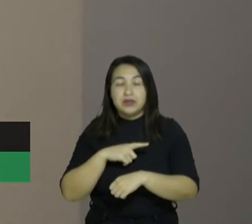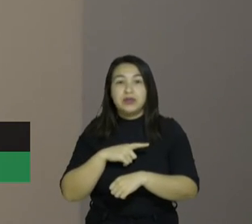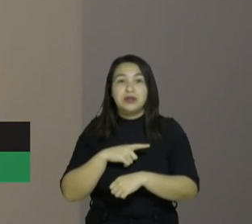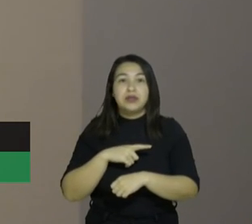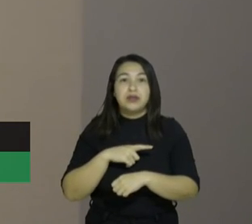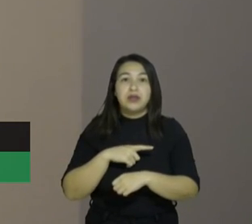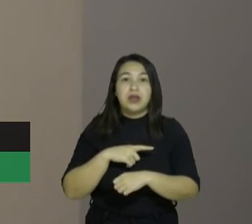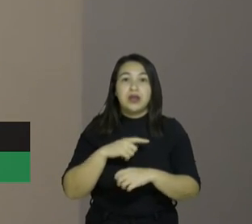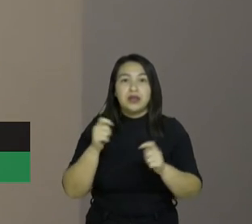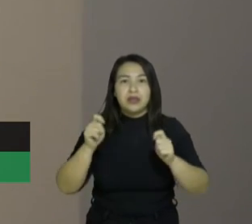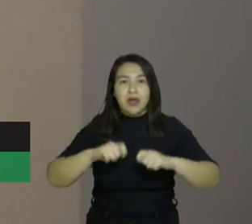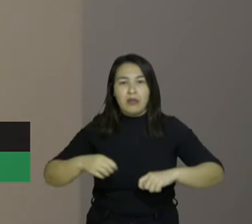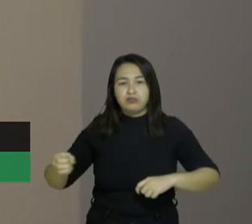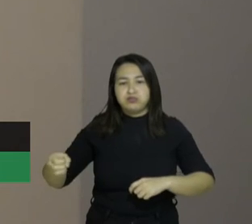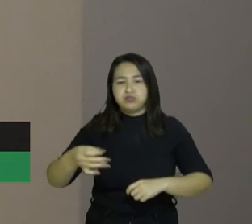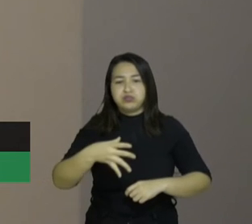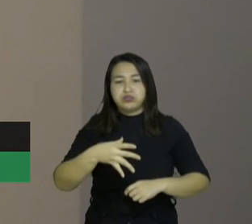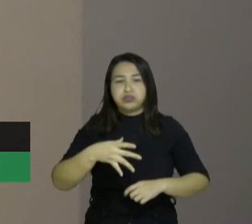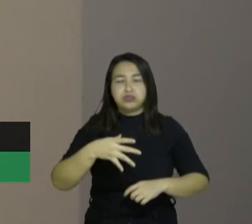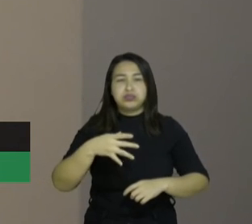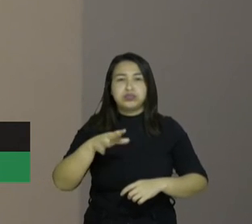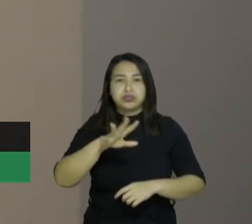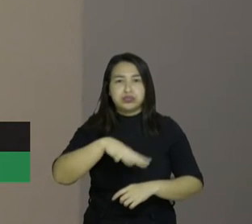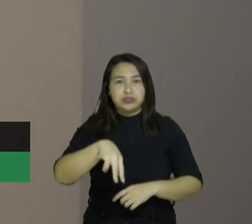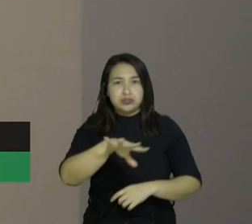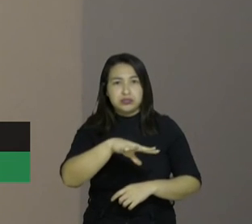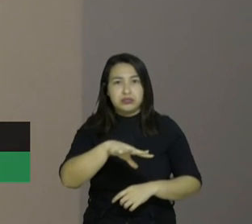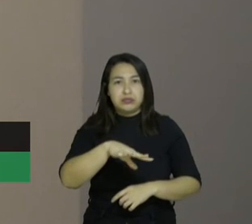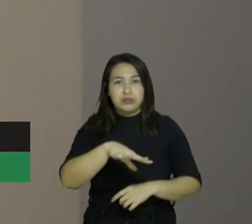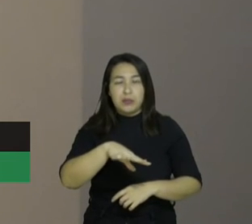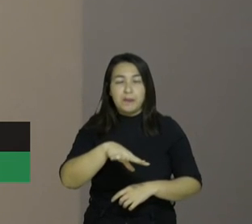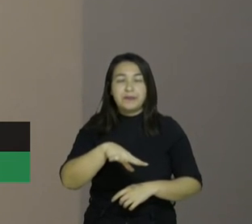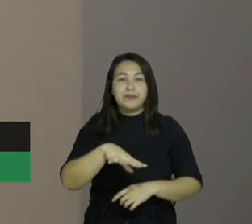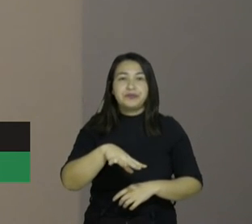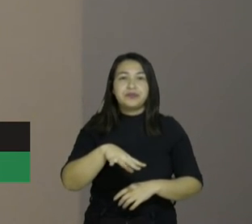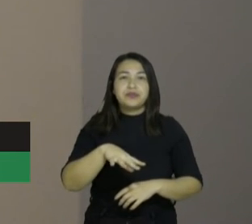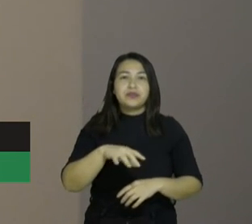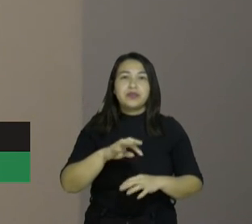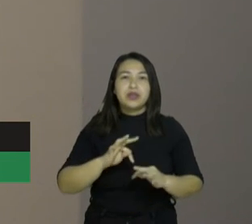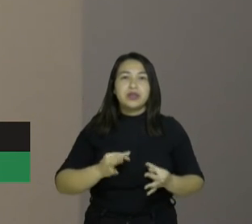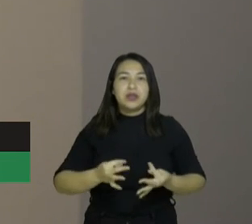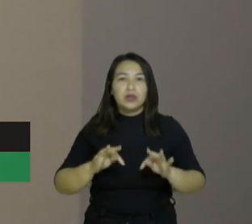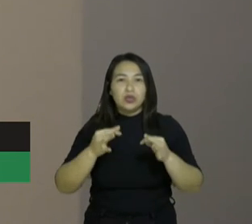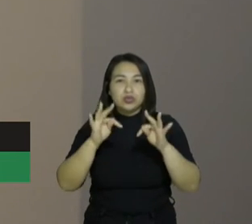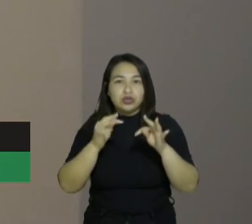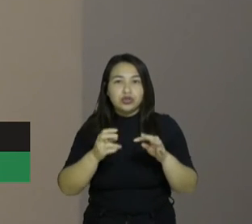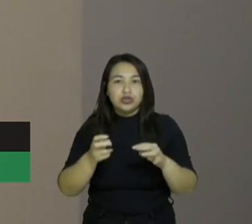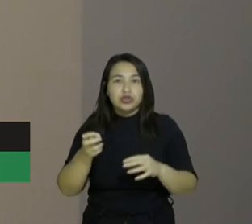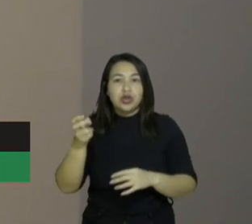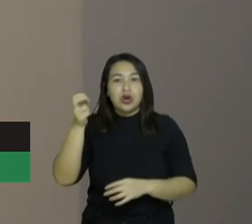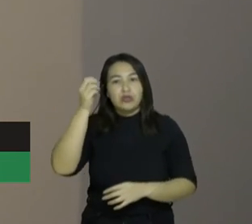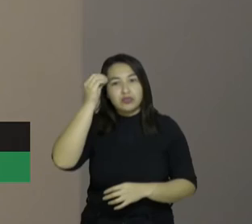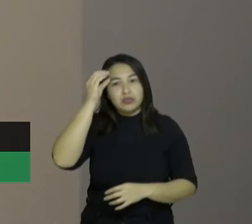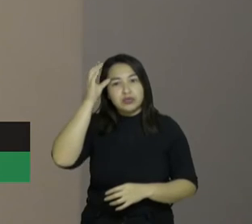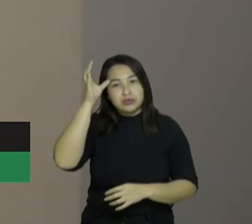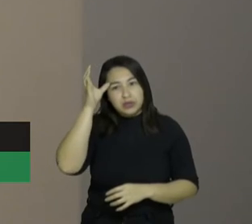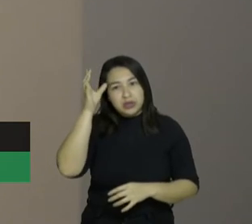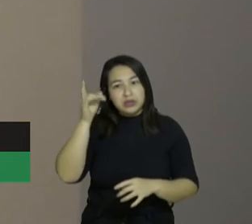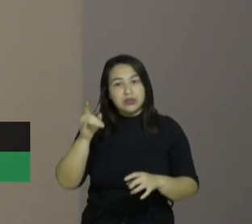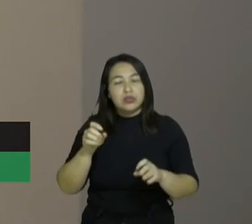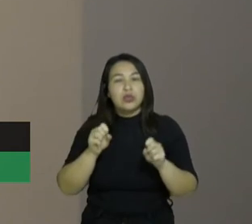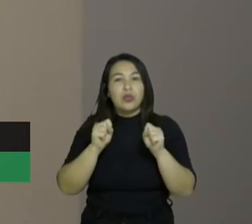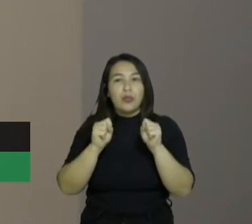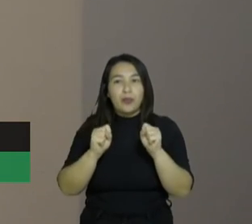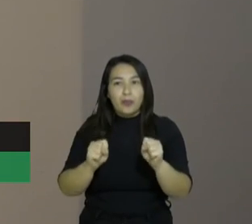modernização das Indústrias locais permitindo a transferência tecnologia e conhecimento entre as regiões pode